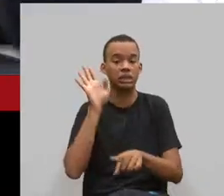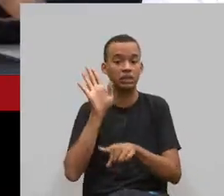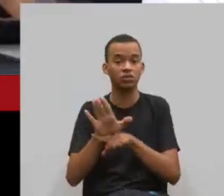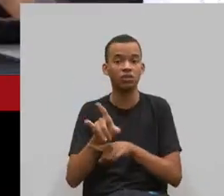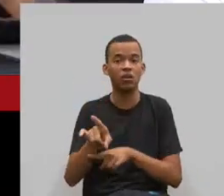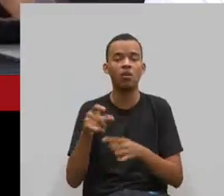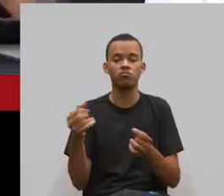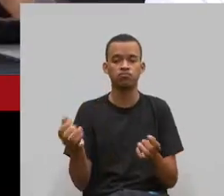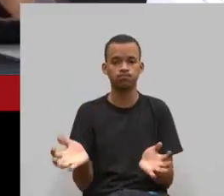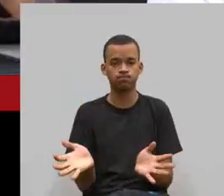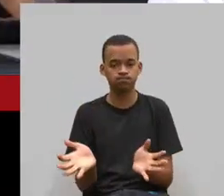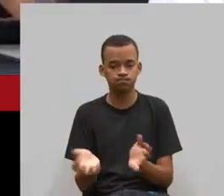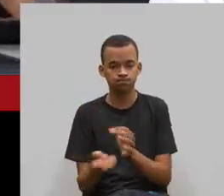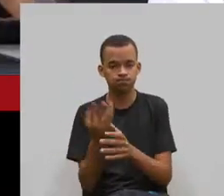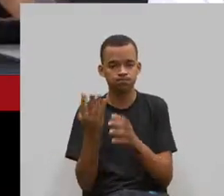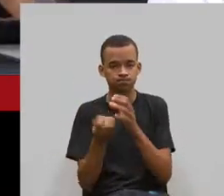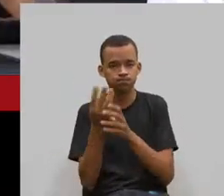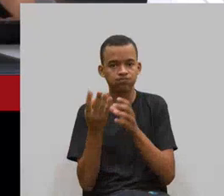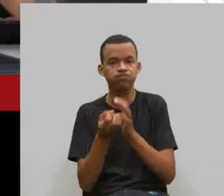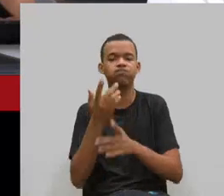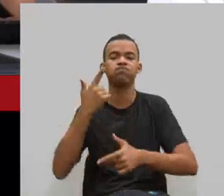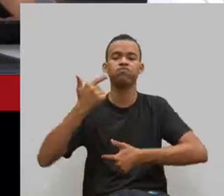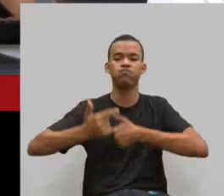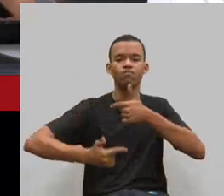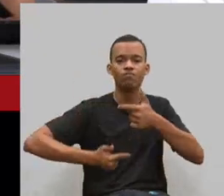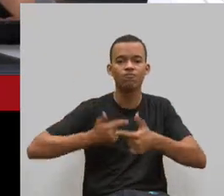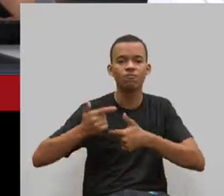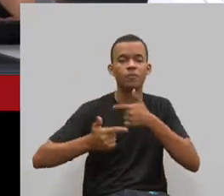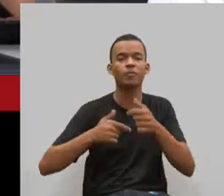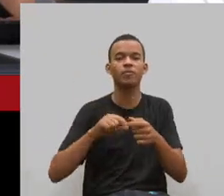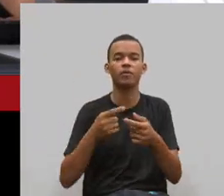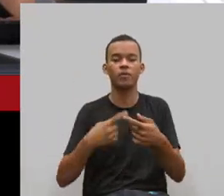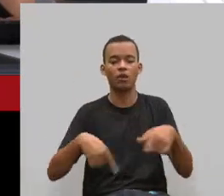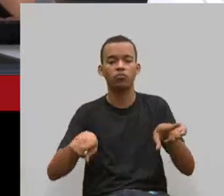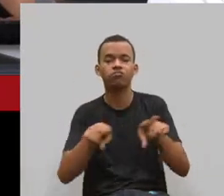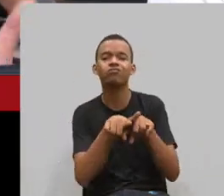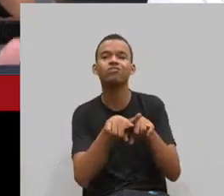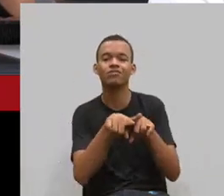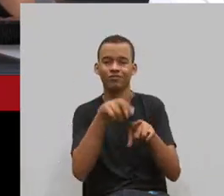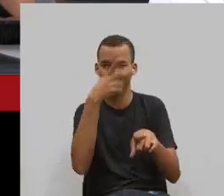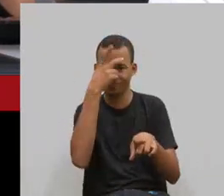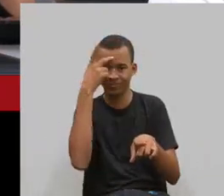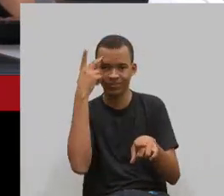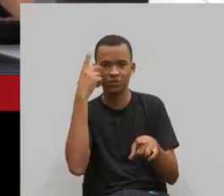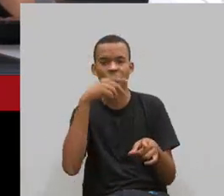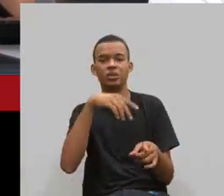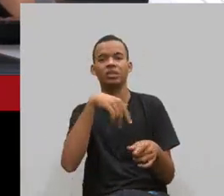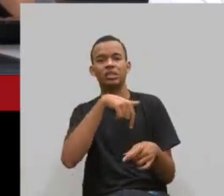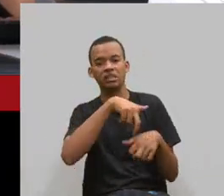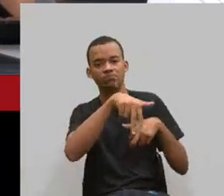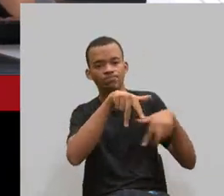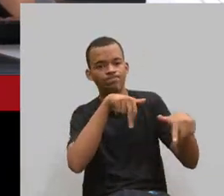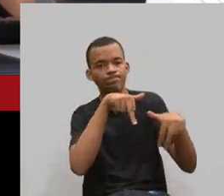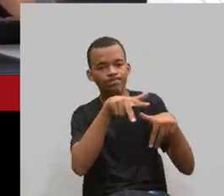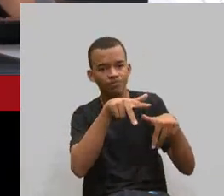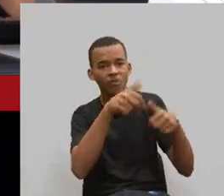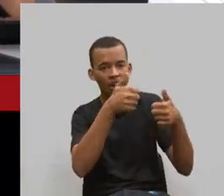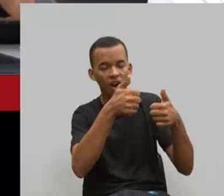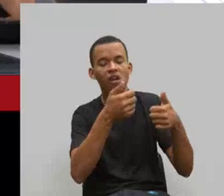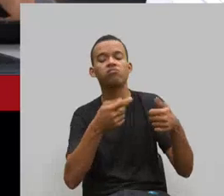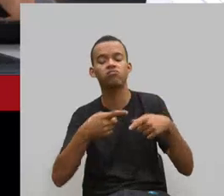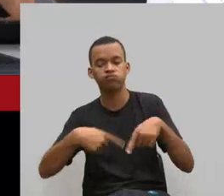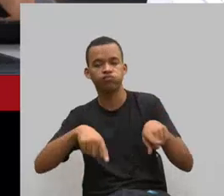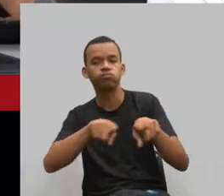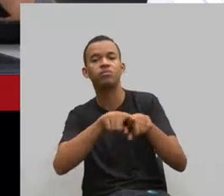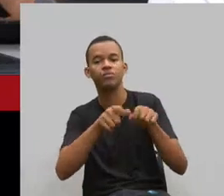possam trabalhar e possam fazer parte do dia a dia das pessoas consideradas normais então